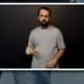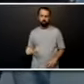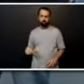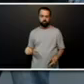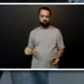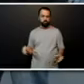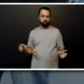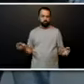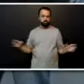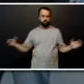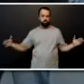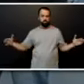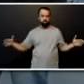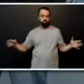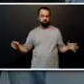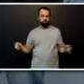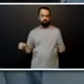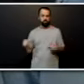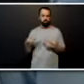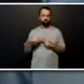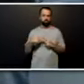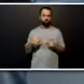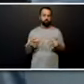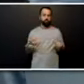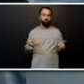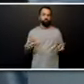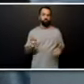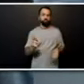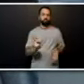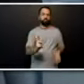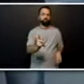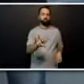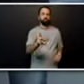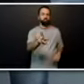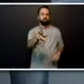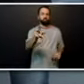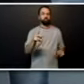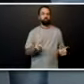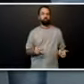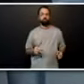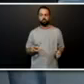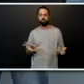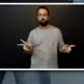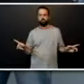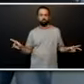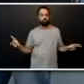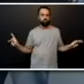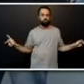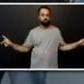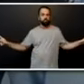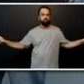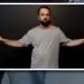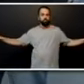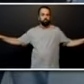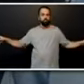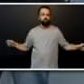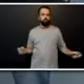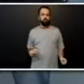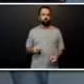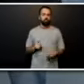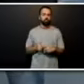Os inteiros são infinitos, para frente e para trás. Como assim?